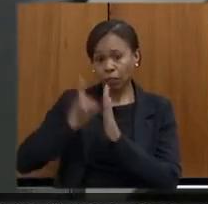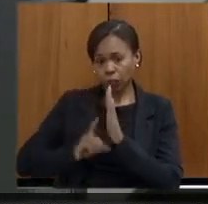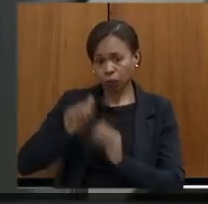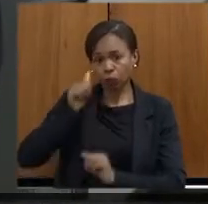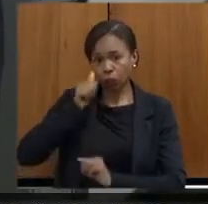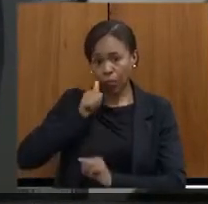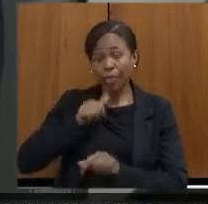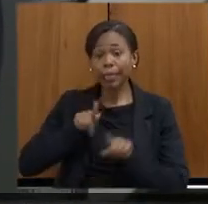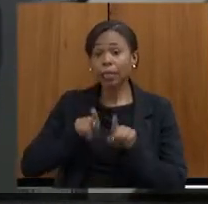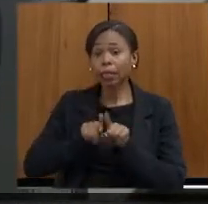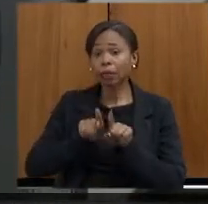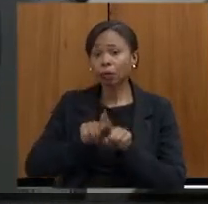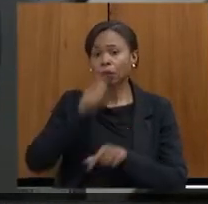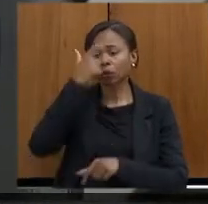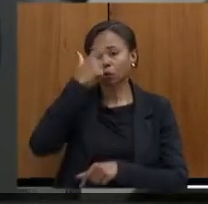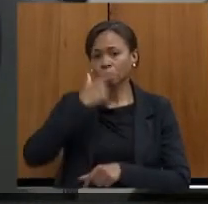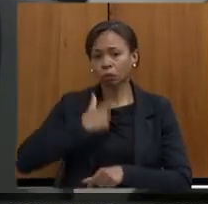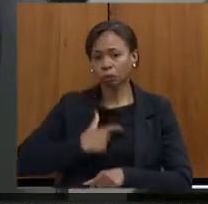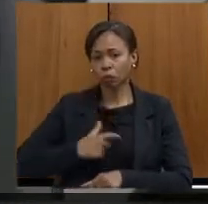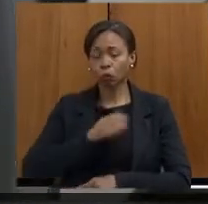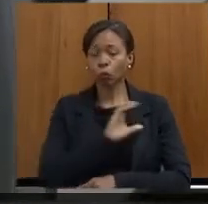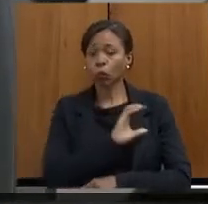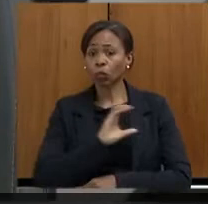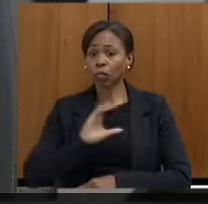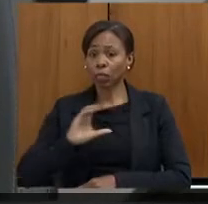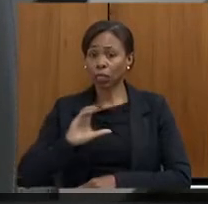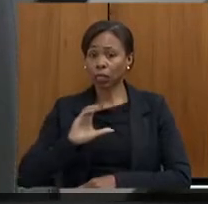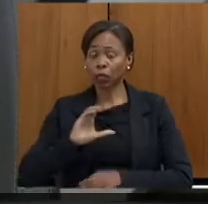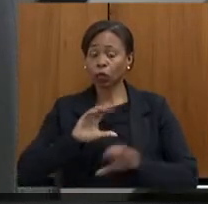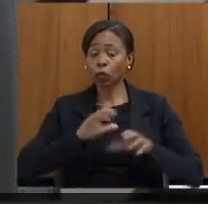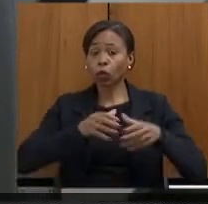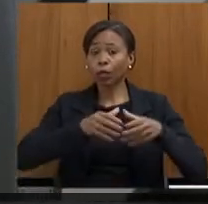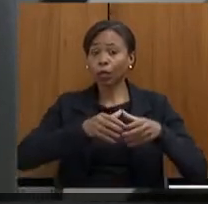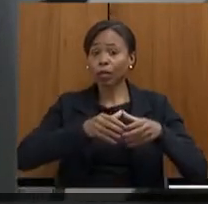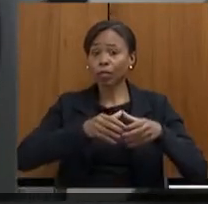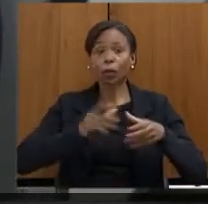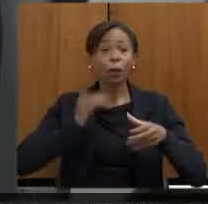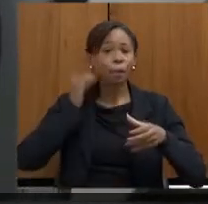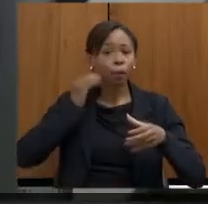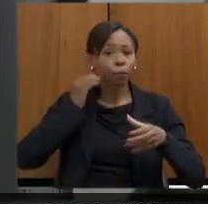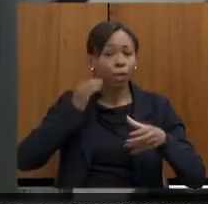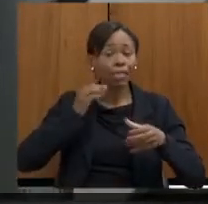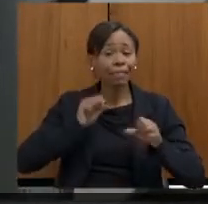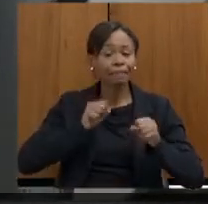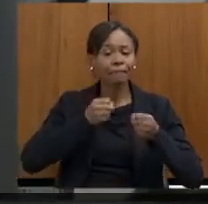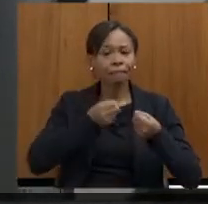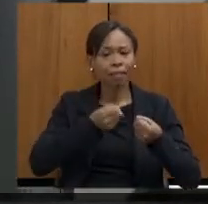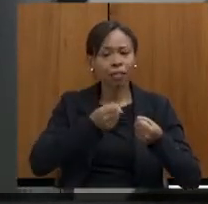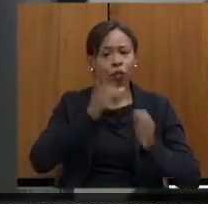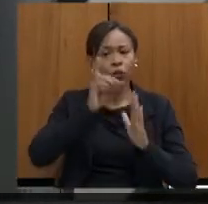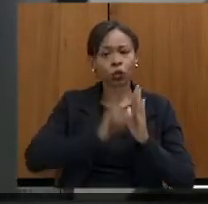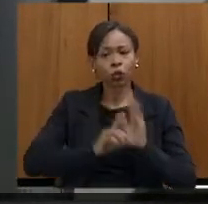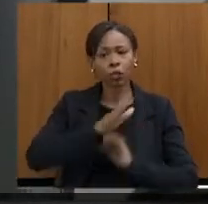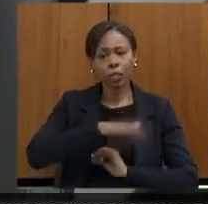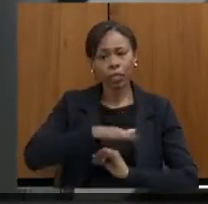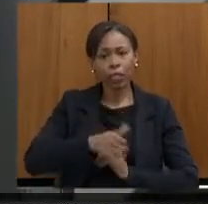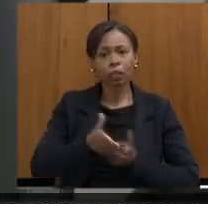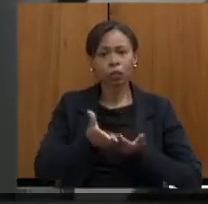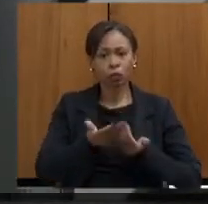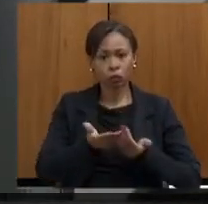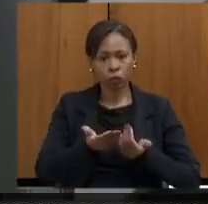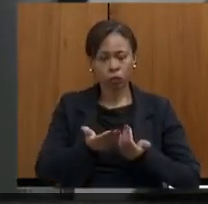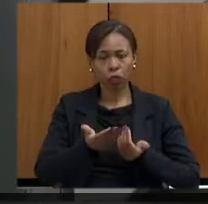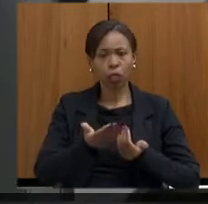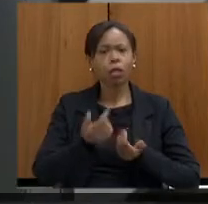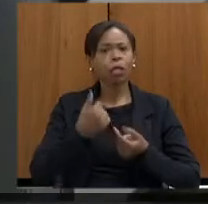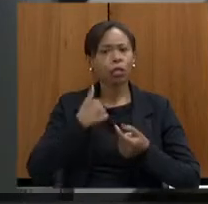como coordenadora da Frente Parlamentar em Defesa dos Direitos da Criança e do Adolescente, como